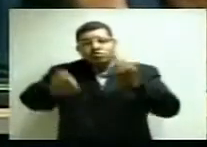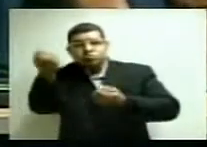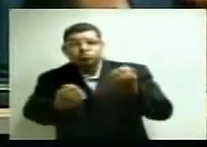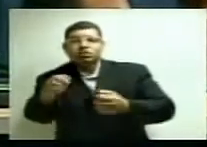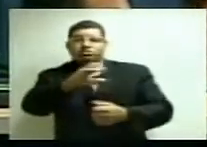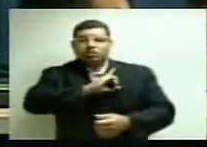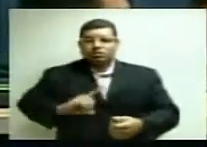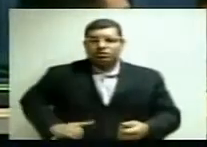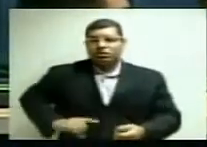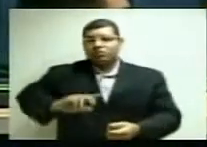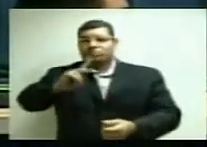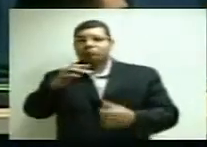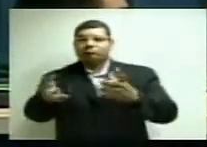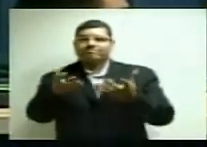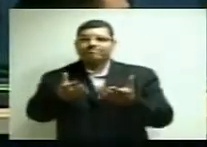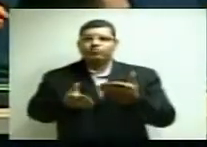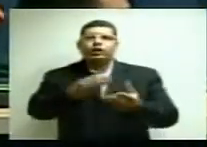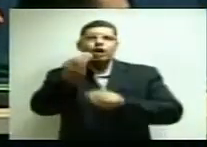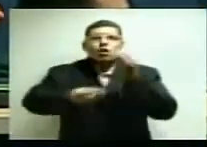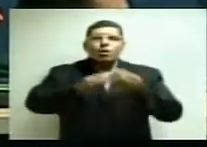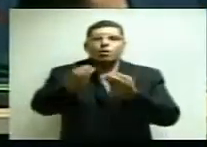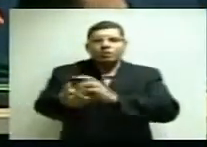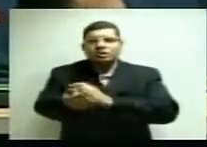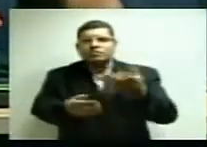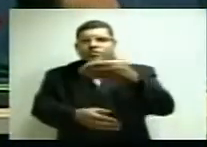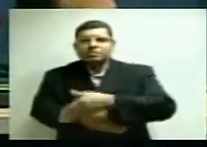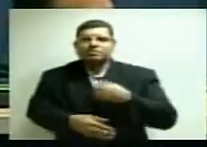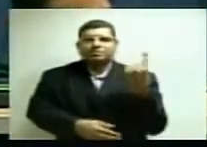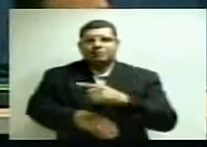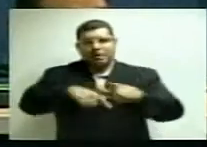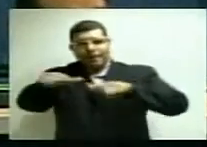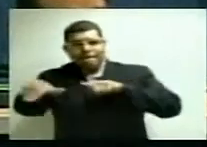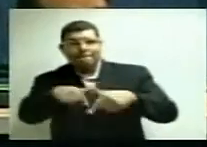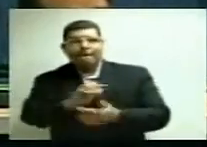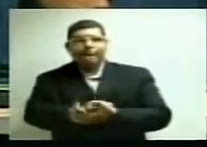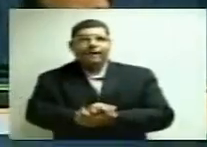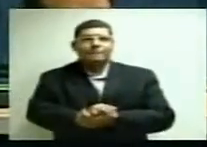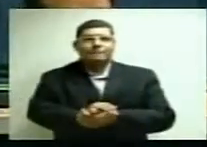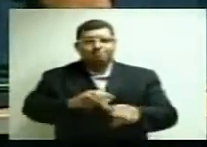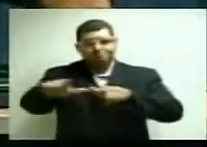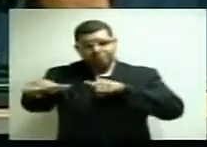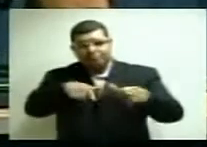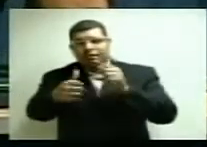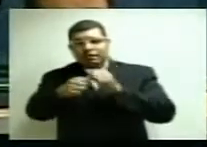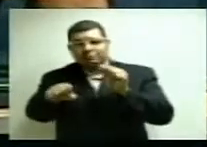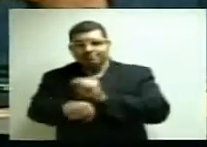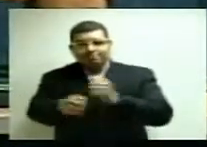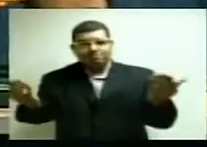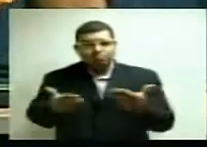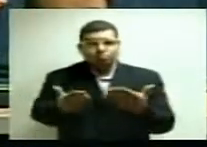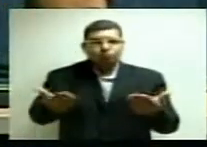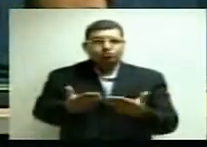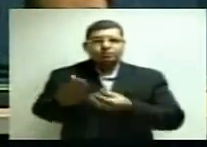trânsito, deputado Washington Regis, é como o sangue que corre nas nossas veias. O trânsito está para a